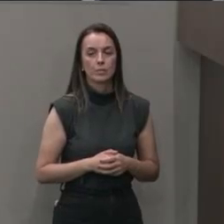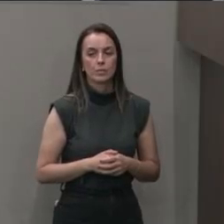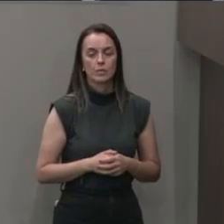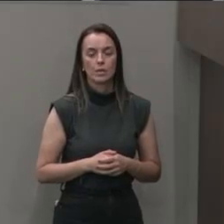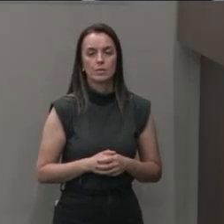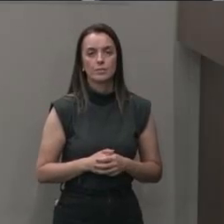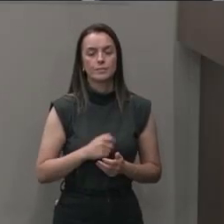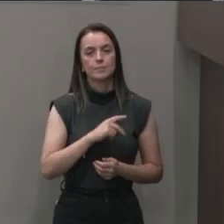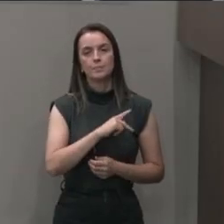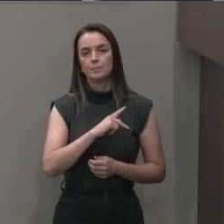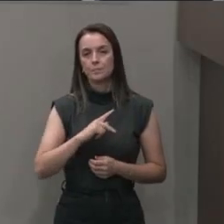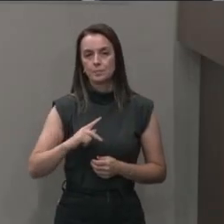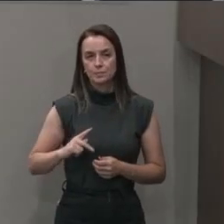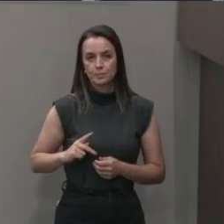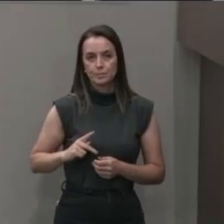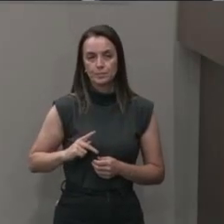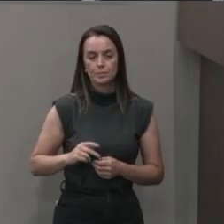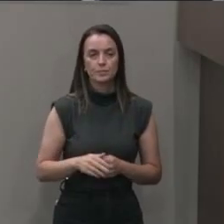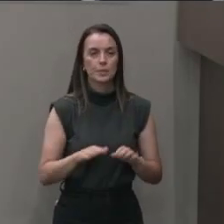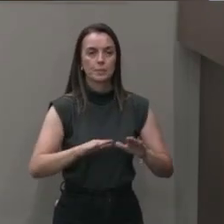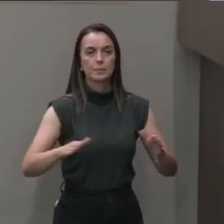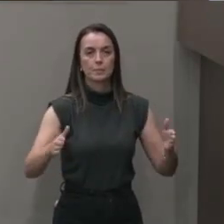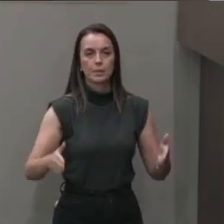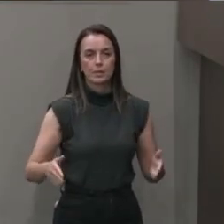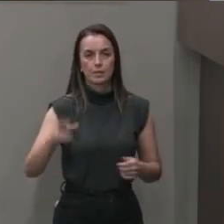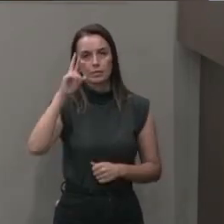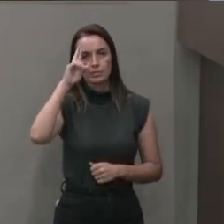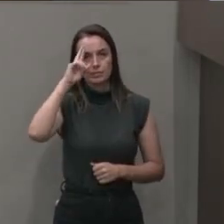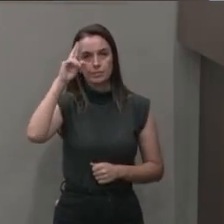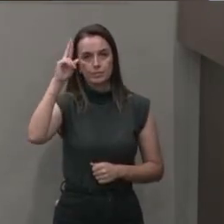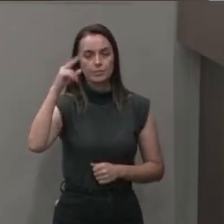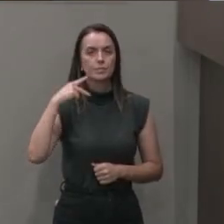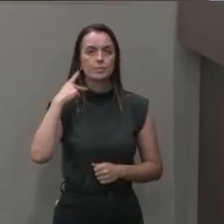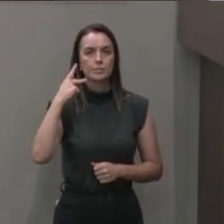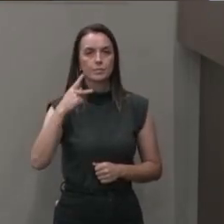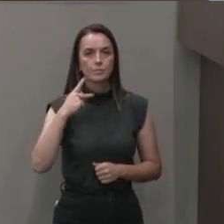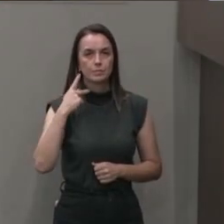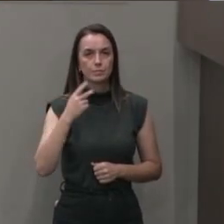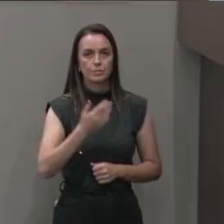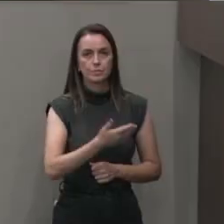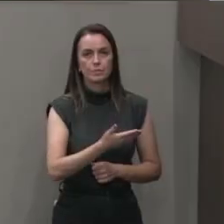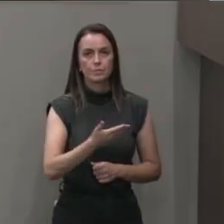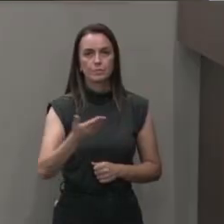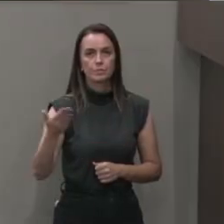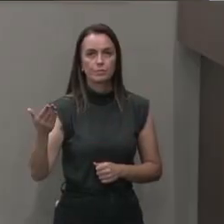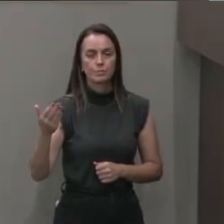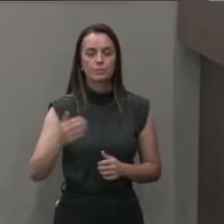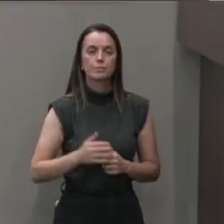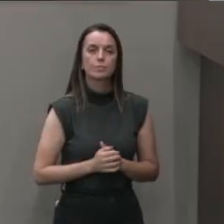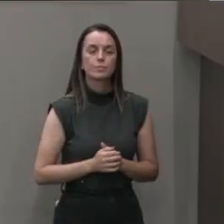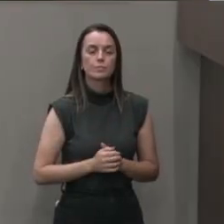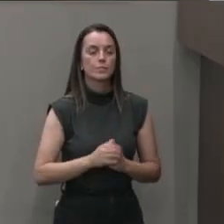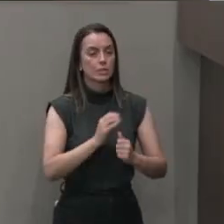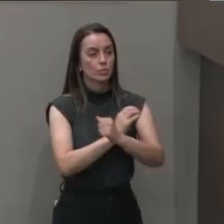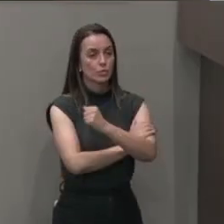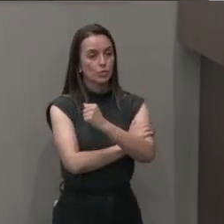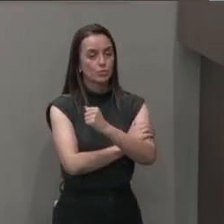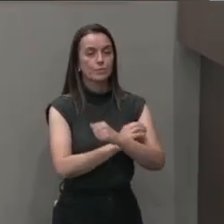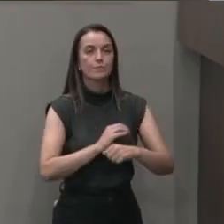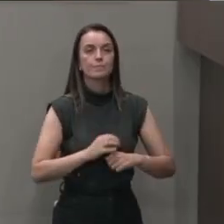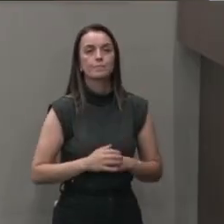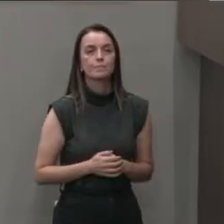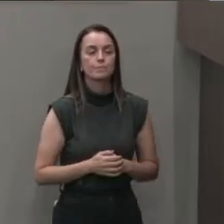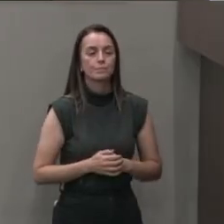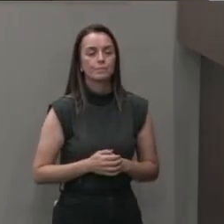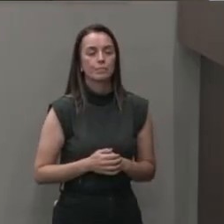Presidente Wallendorf, mesa diretora, Carlos Edis, vereador Krug, quando se defende